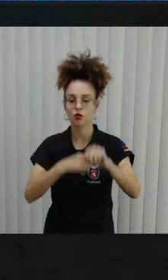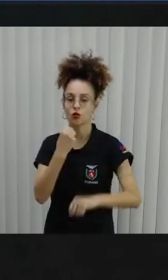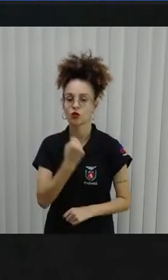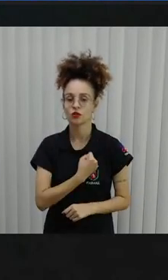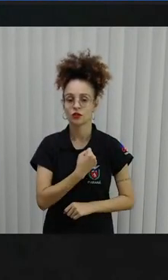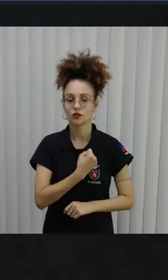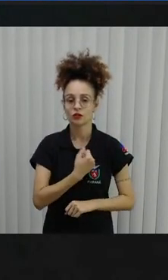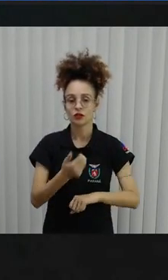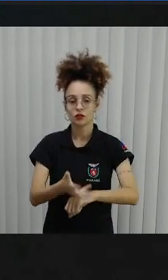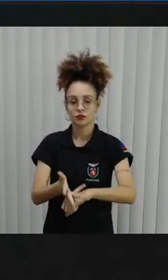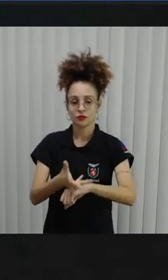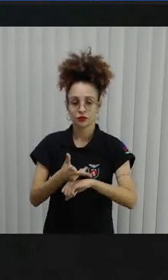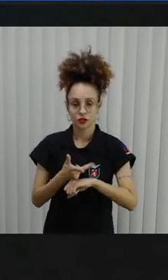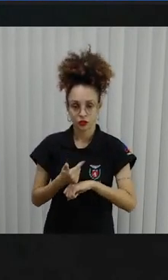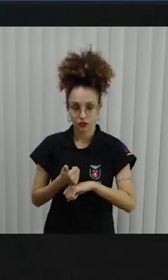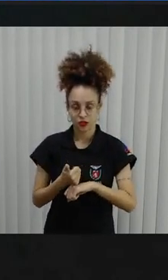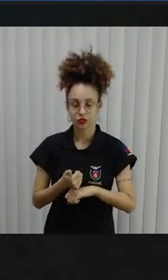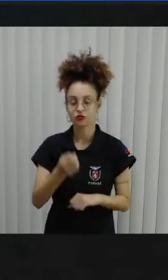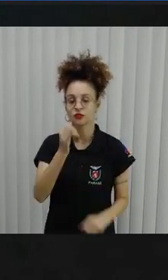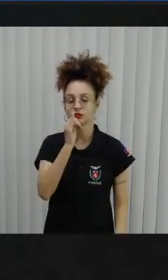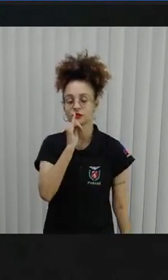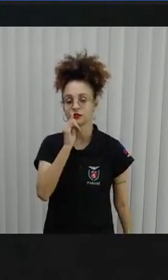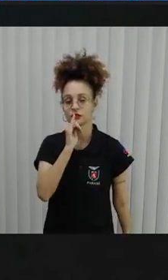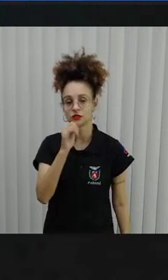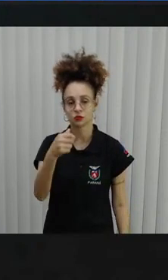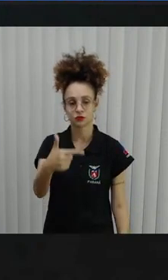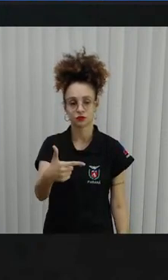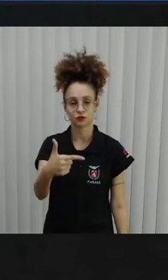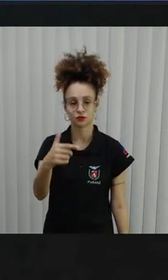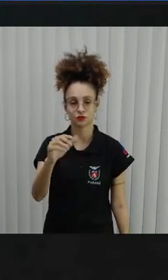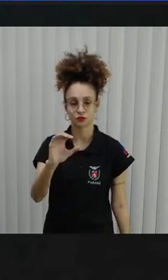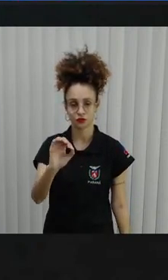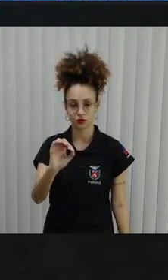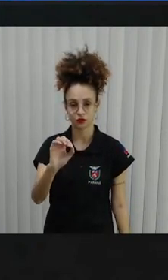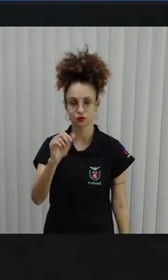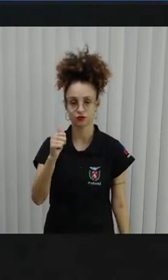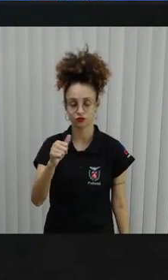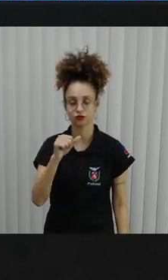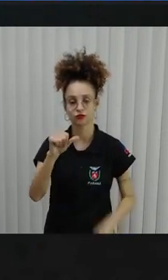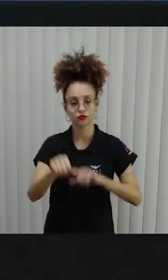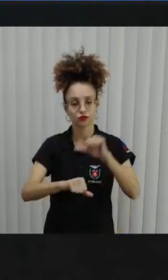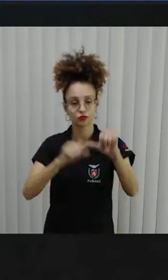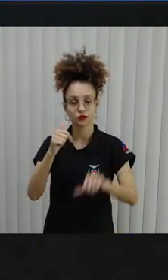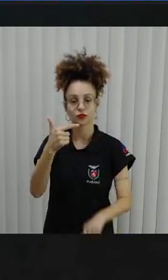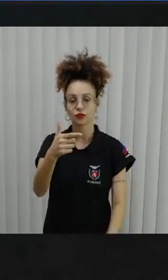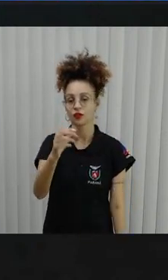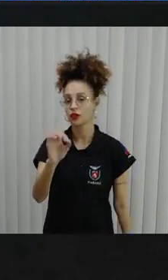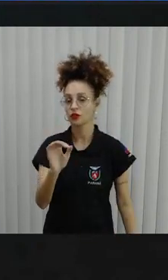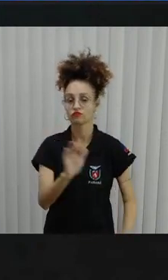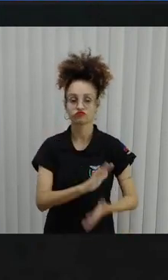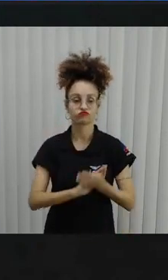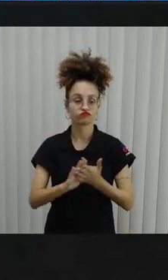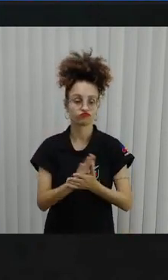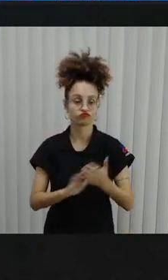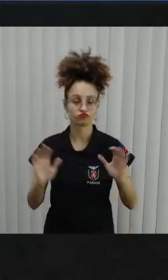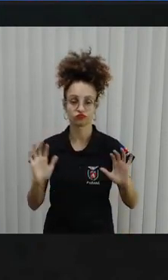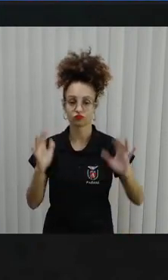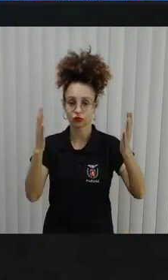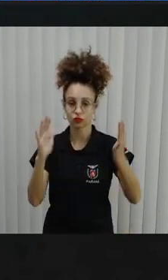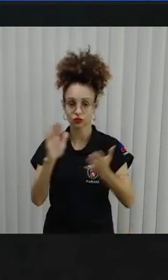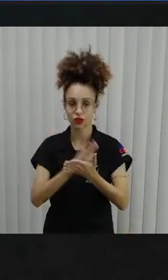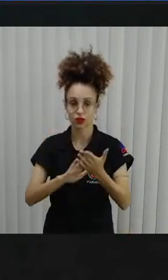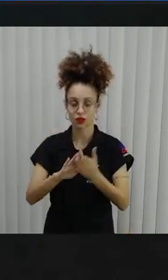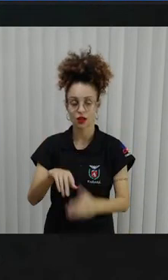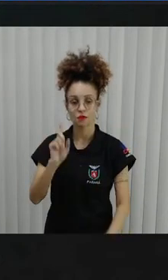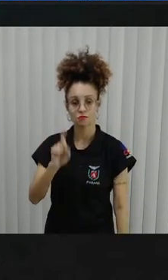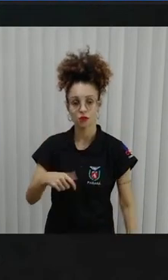da velocidade, por exemplo, para 20, beleza? Mudei a velocidade para 20. Não aconteceu nada. Se eu apertar espaço, ele vai mudar a velocidade